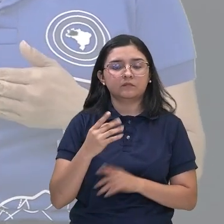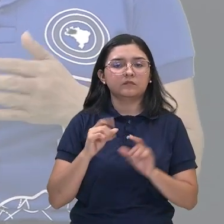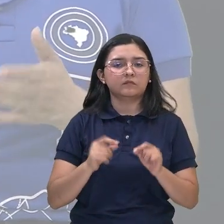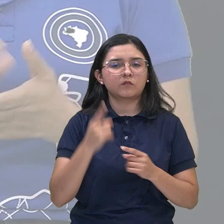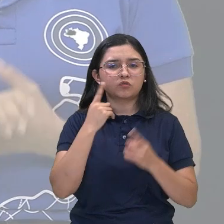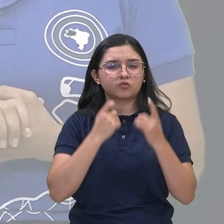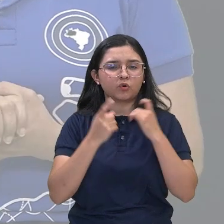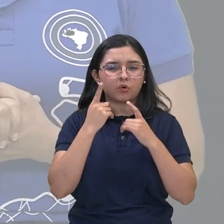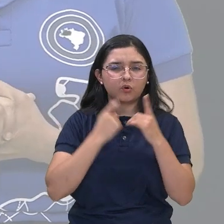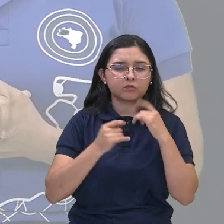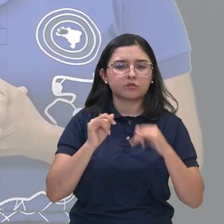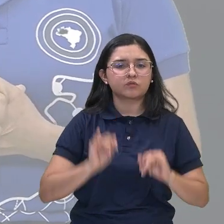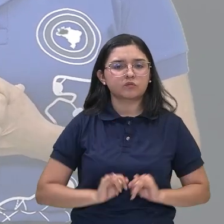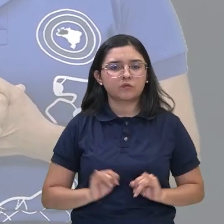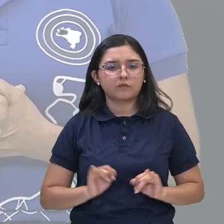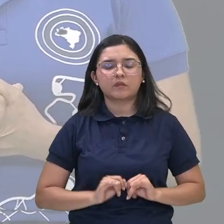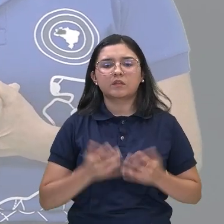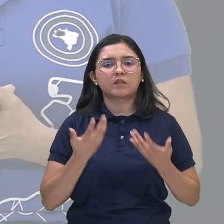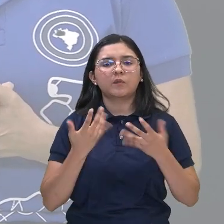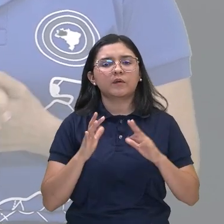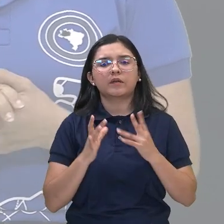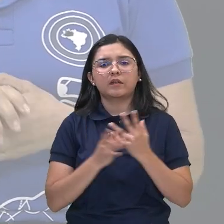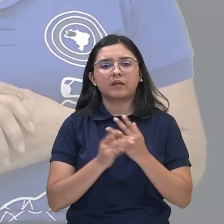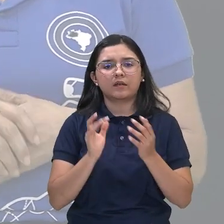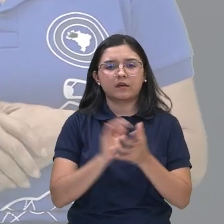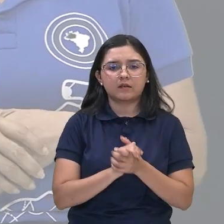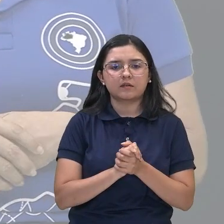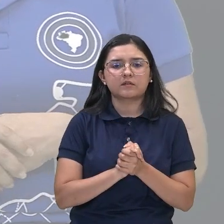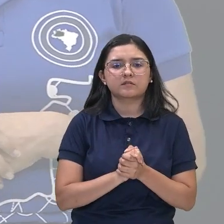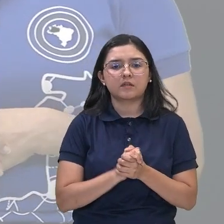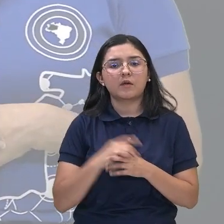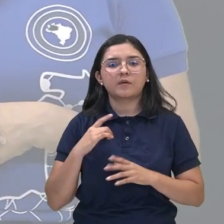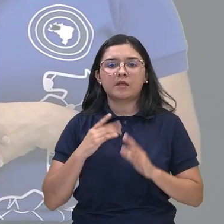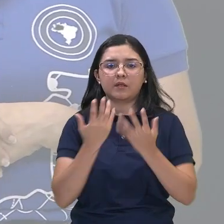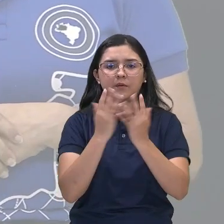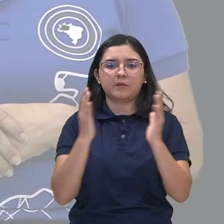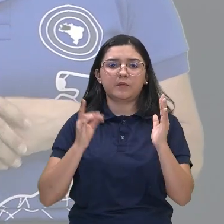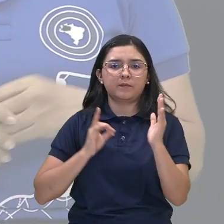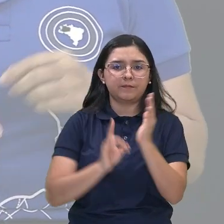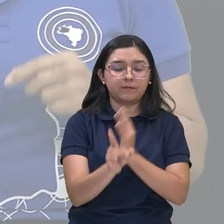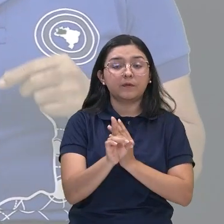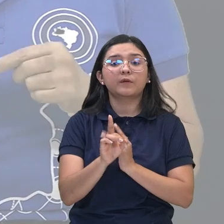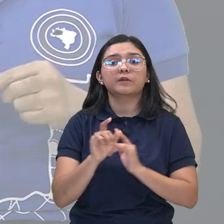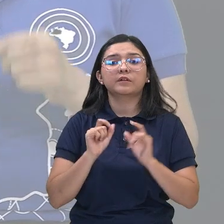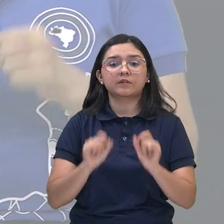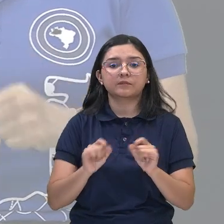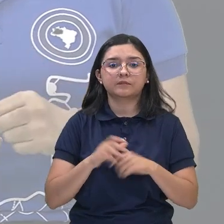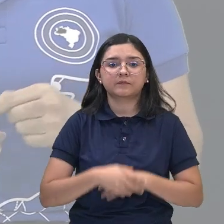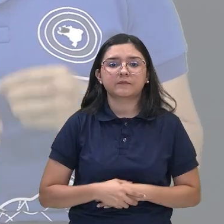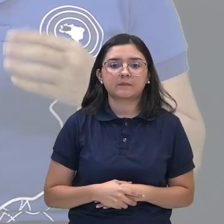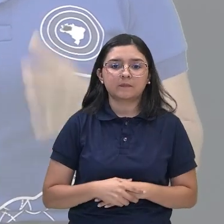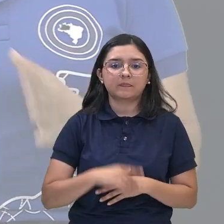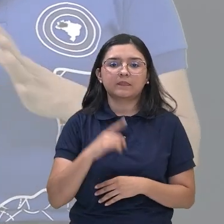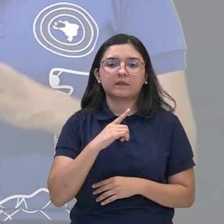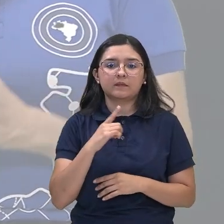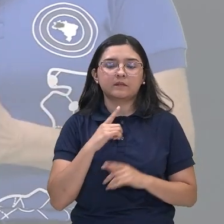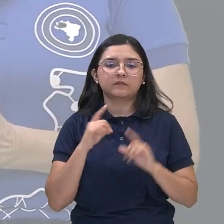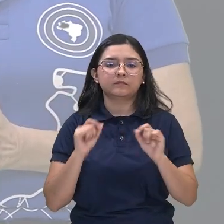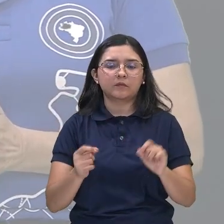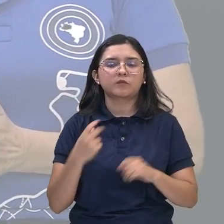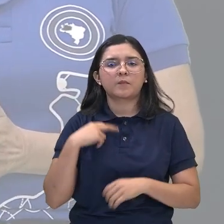seu marido, não deseja casar-se, entra num bosque e deixa de ser picado por uma